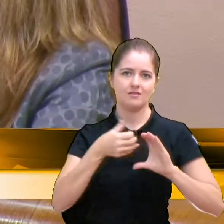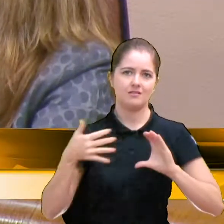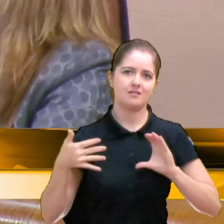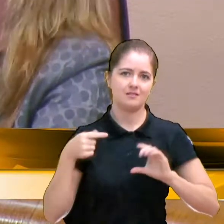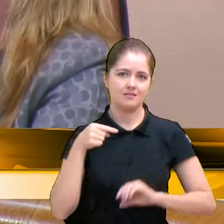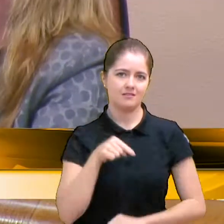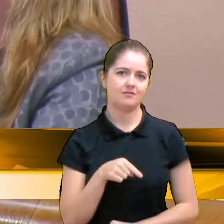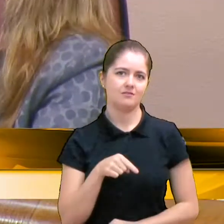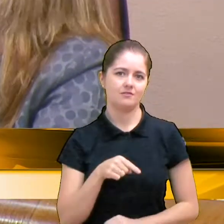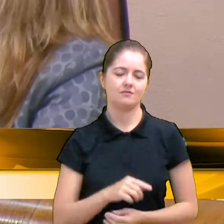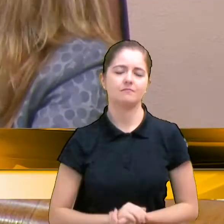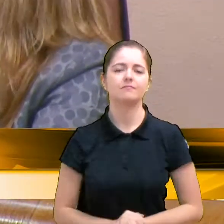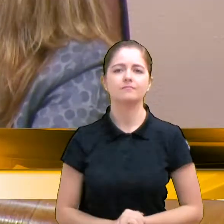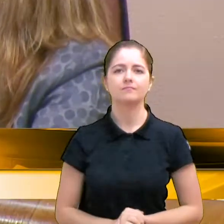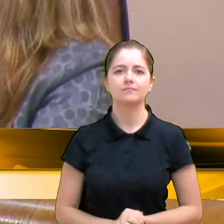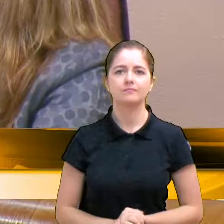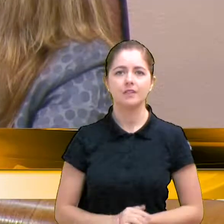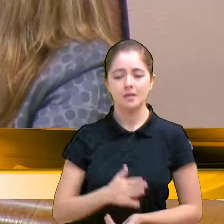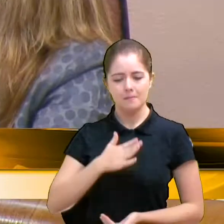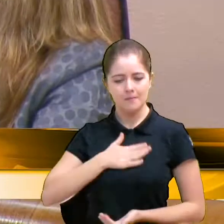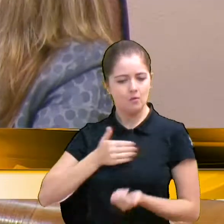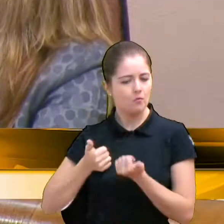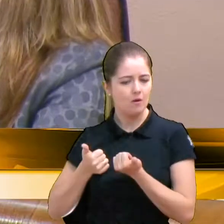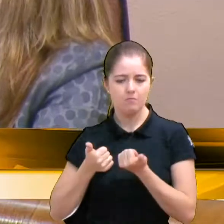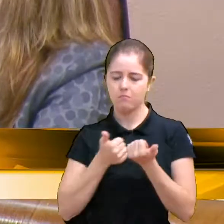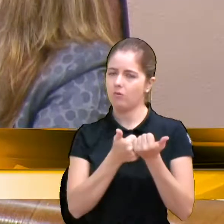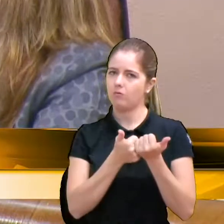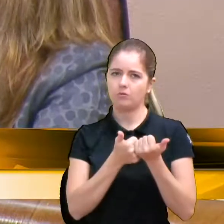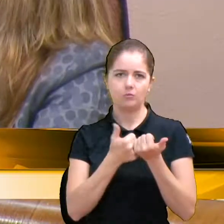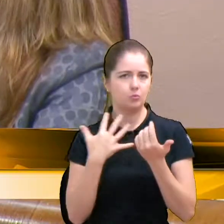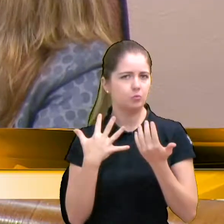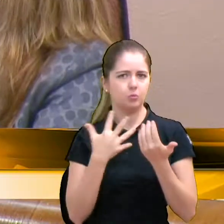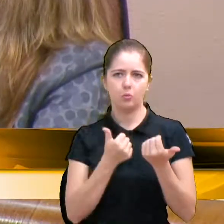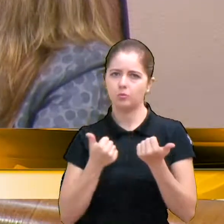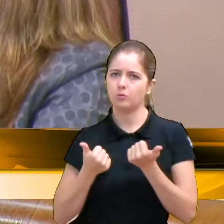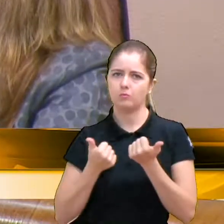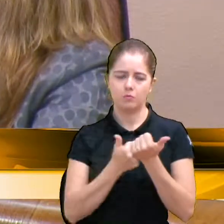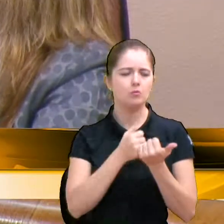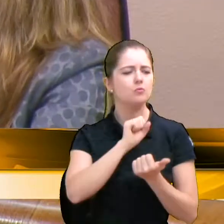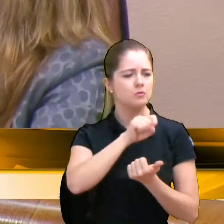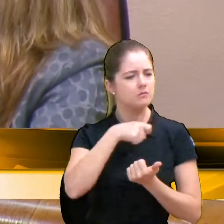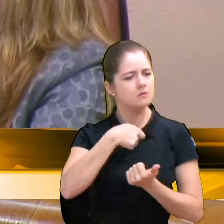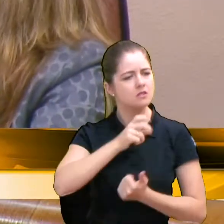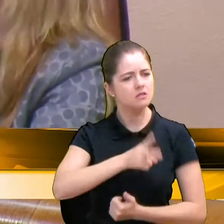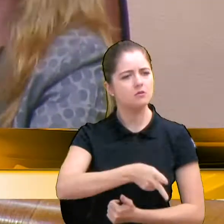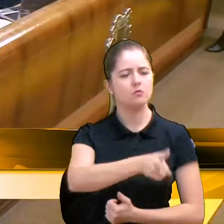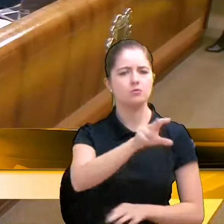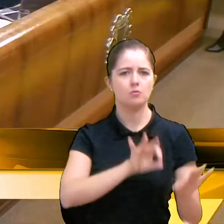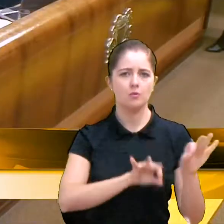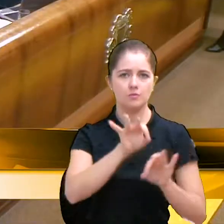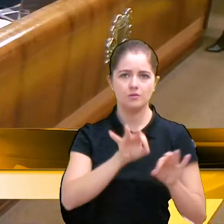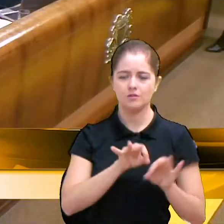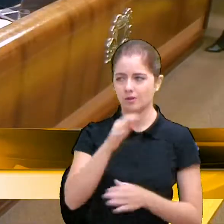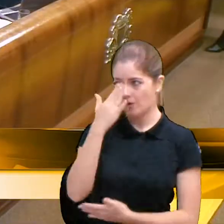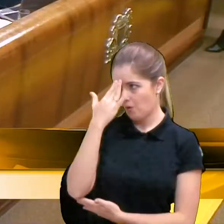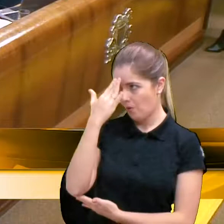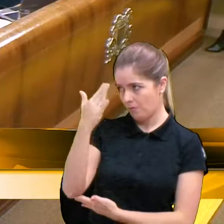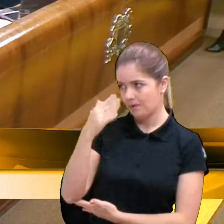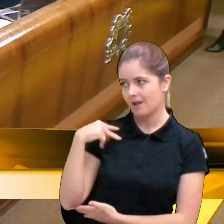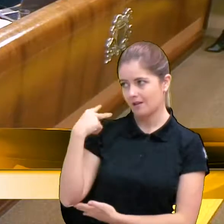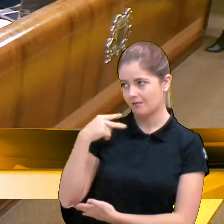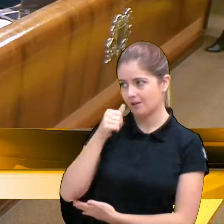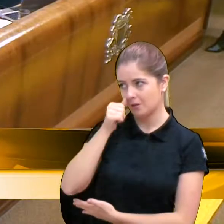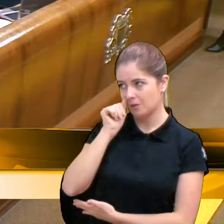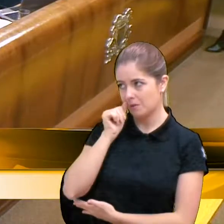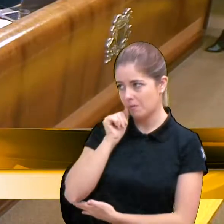fortes, né? Então, todo o meu apoio, e nós temos que ir em frente, sim, com esse projeto. Obrigada, vereadora Paula.